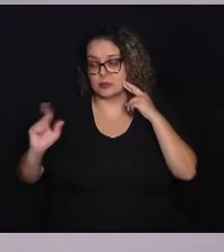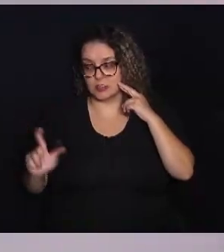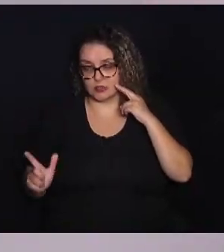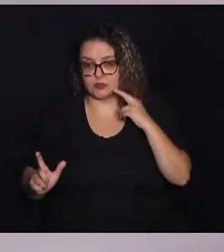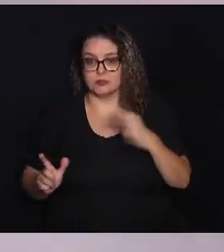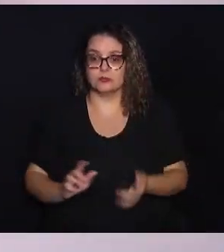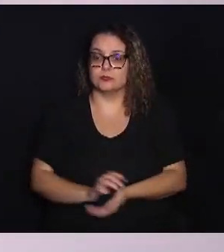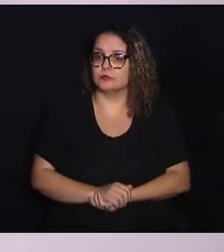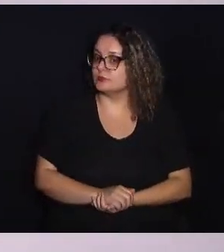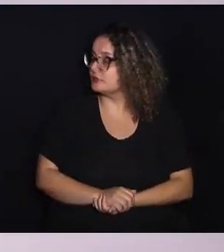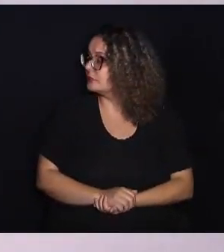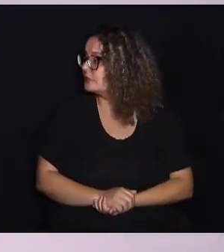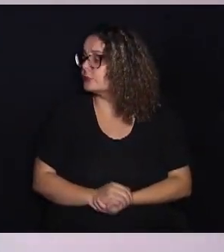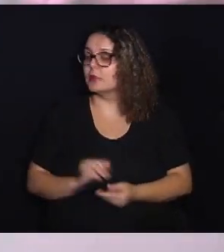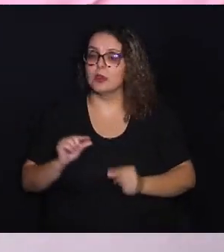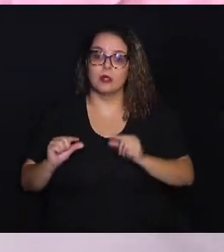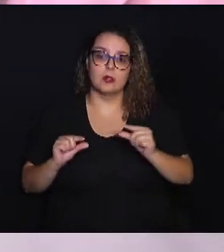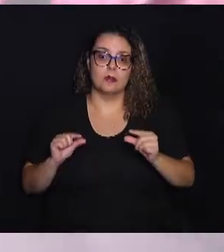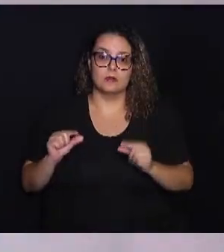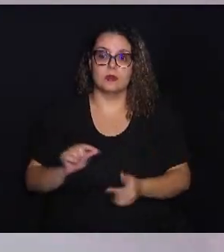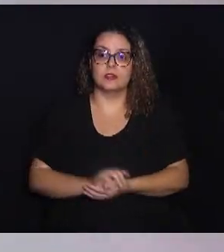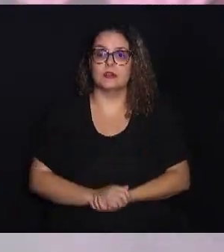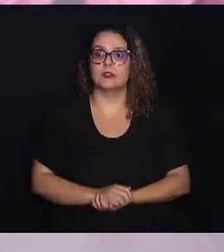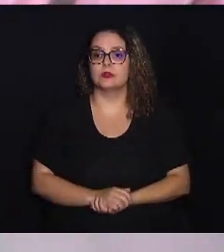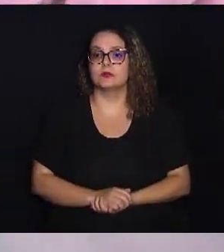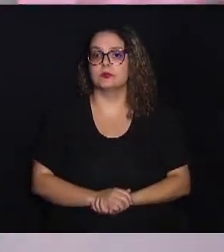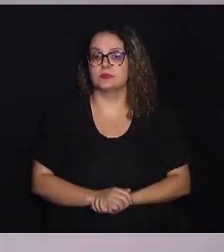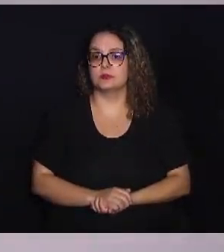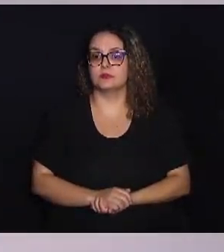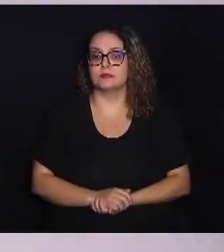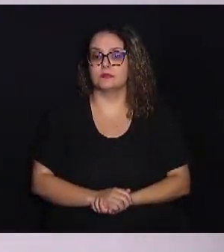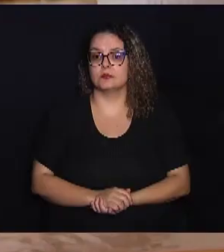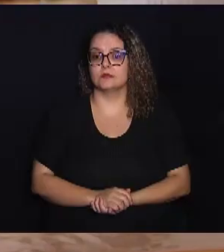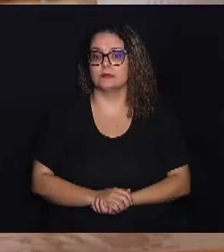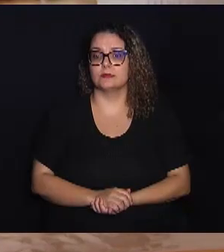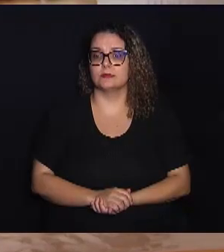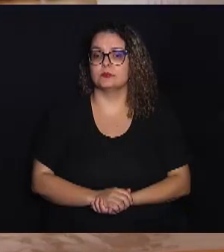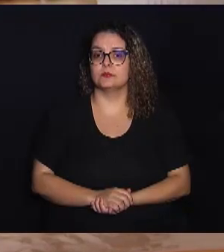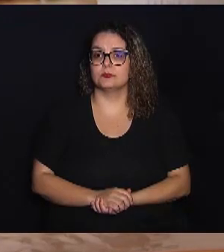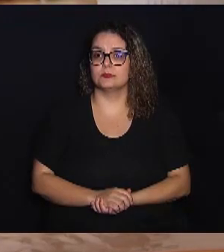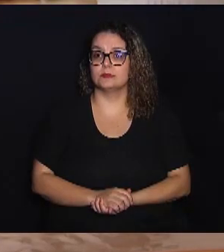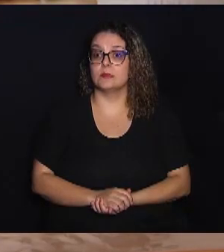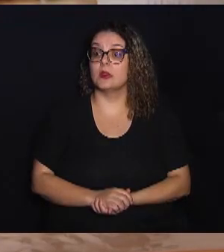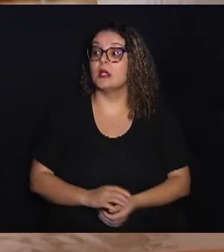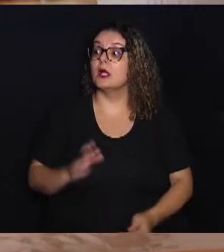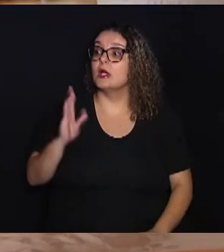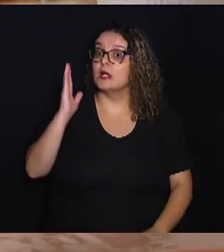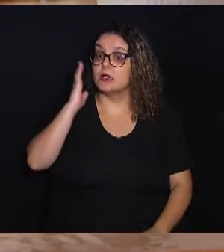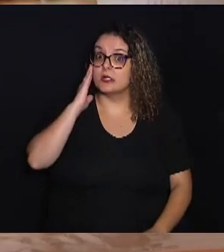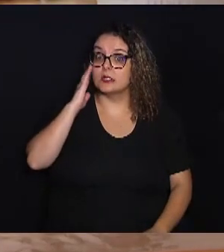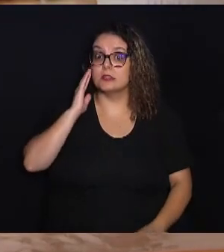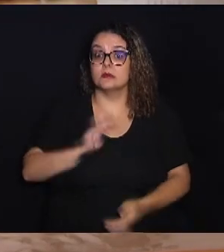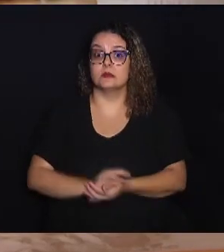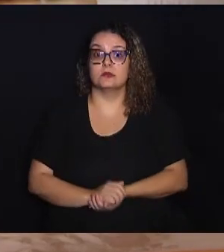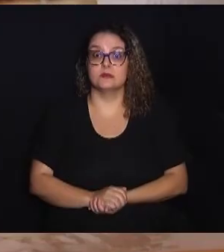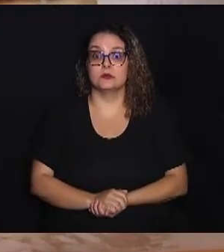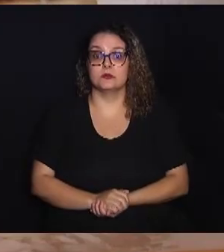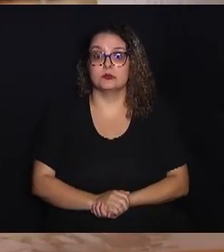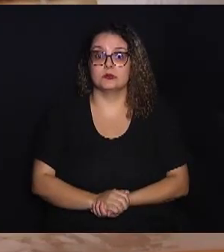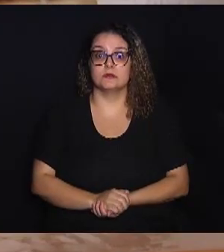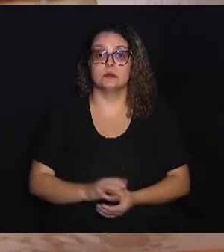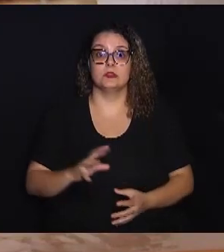depois a gente pode usar a micro retífica para fazer o acabamento deixar mais fino depois da